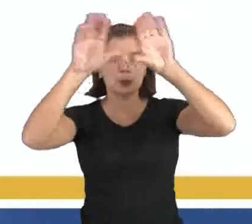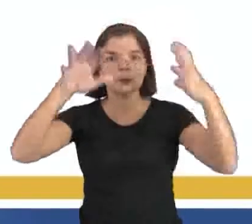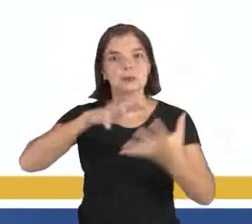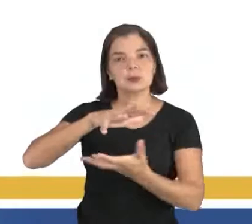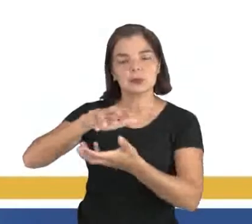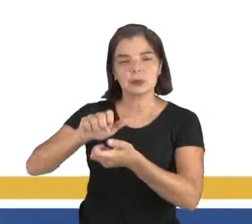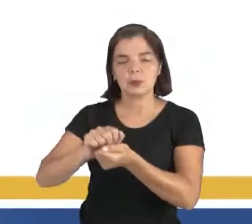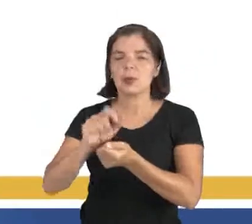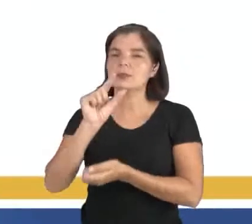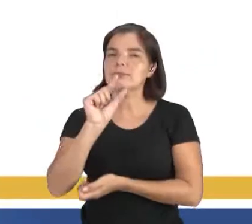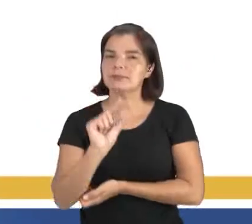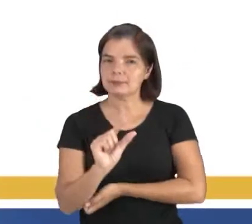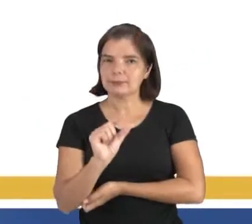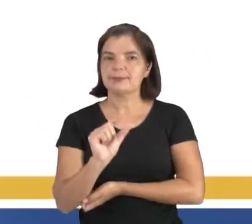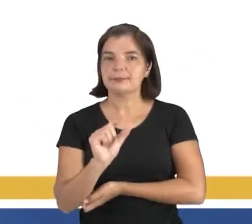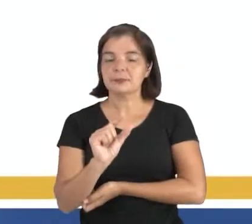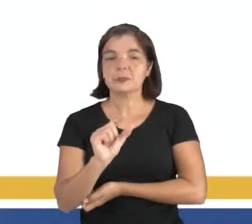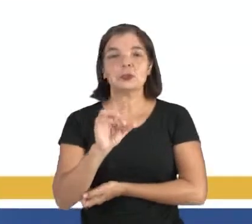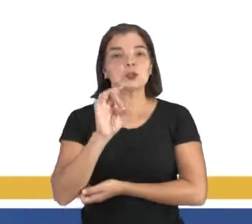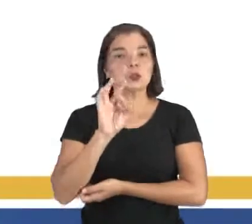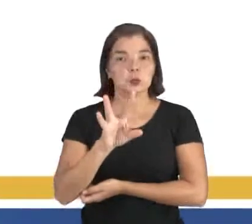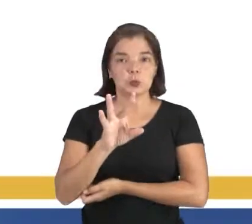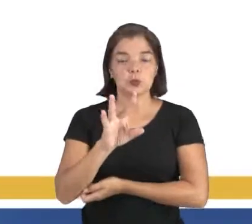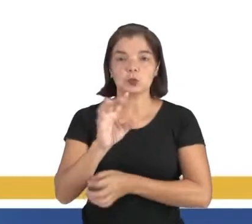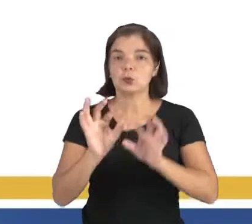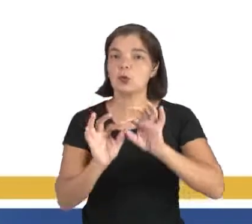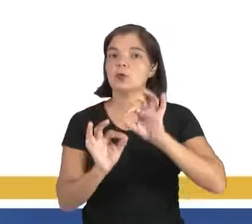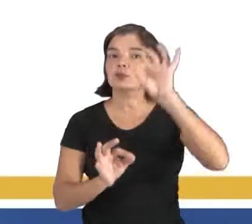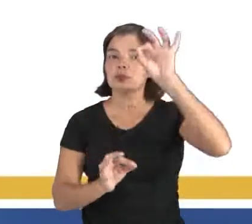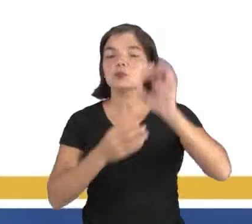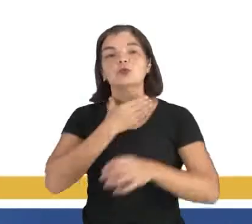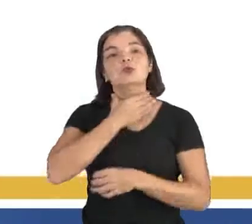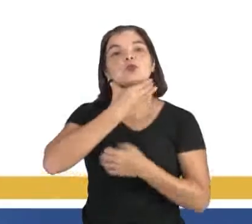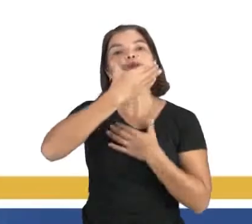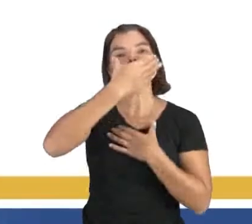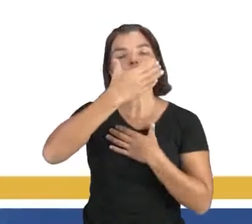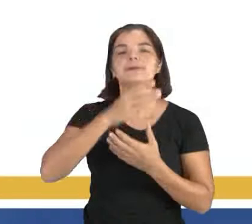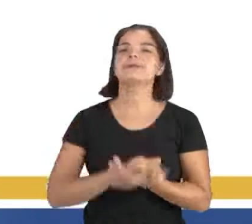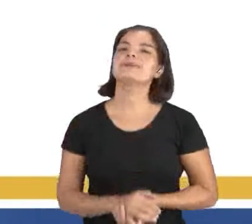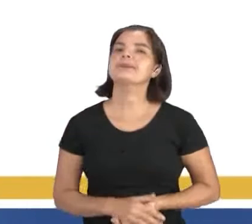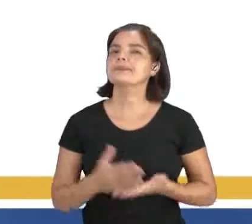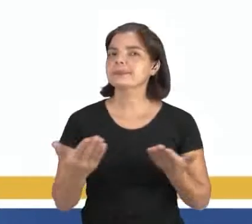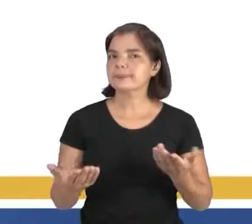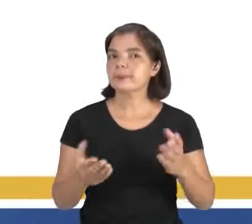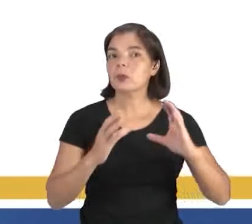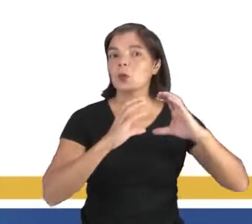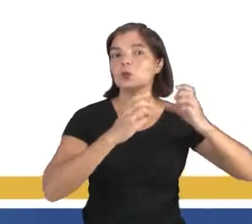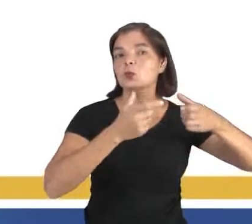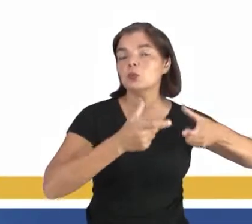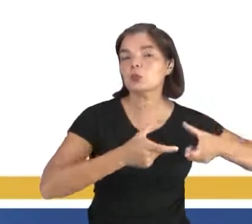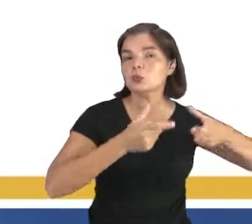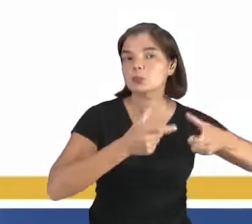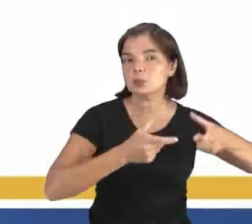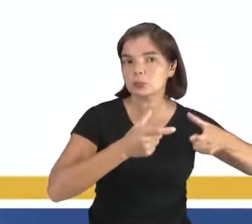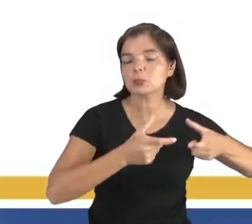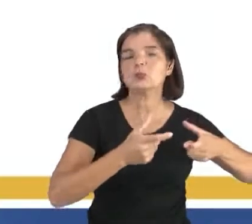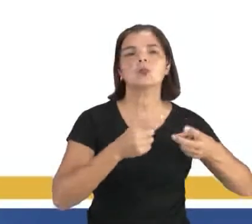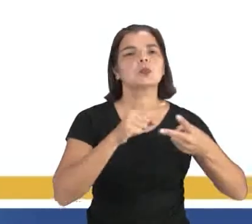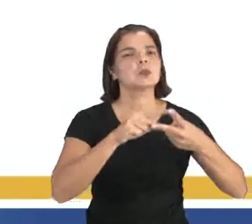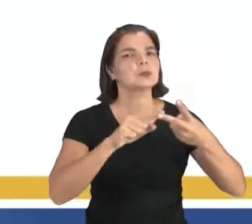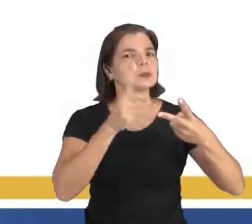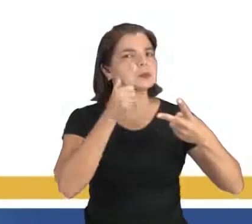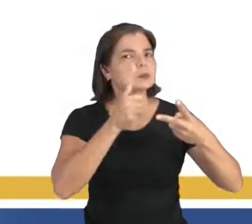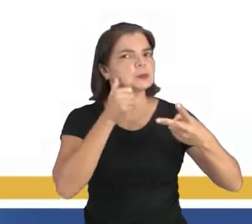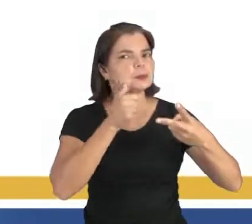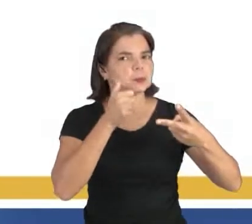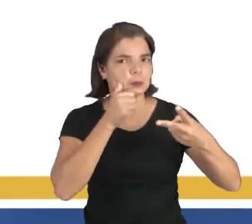terra era bem pequena. Não passava da altura de uma girafa. Certo dia, numa aldeia africana, duas mulheres